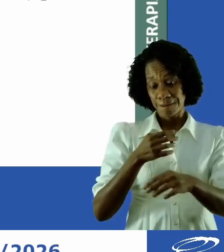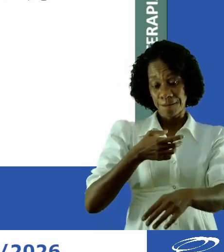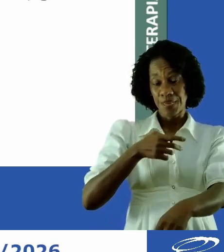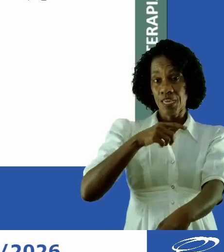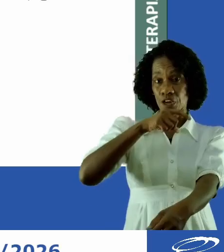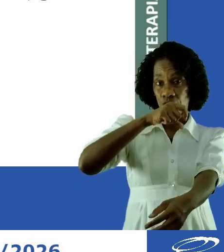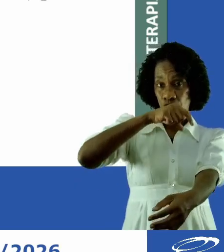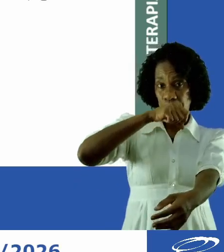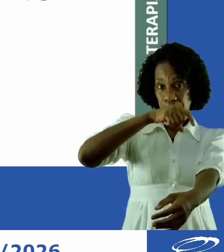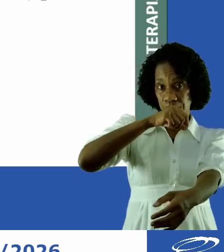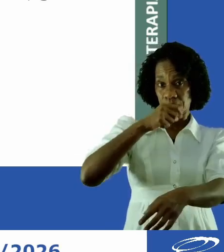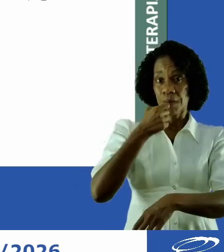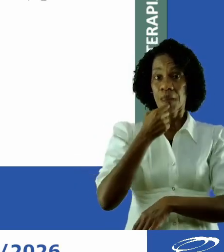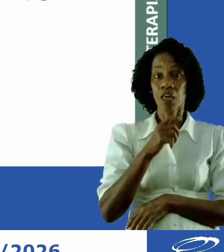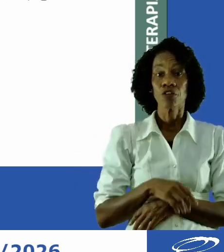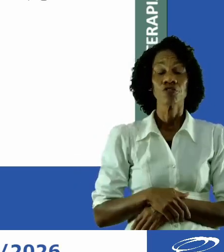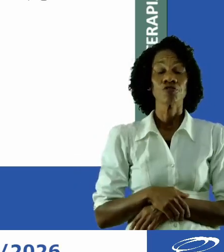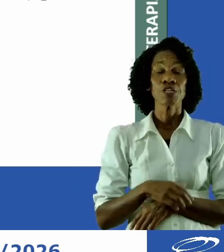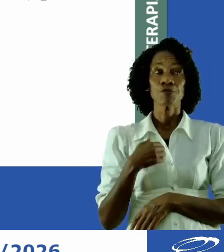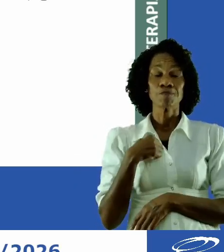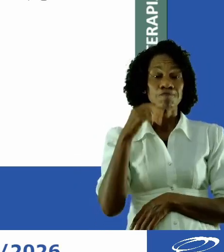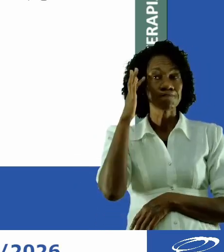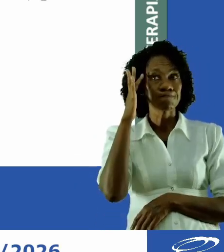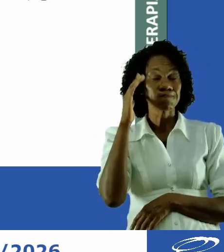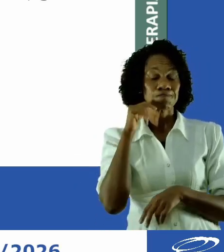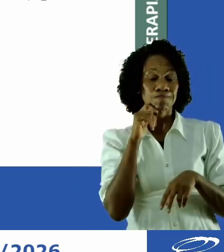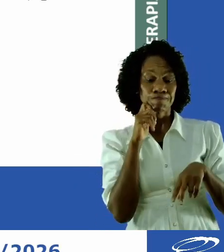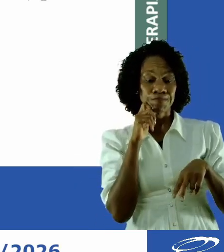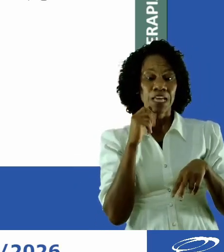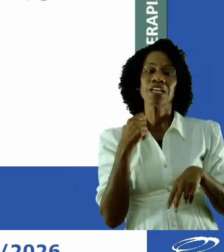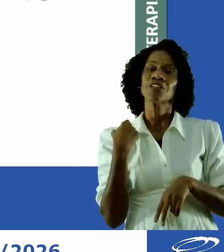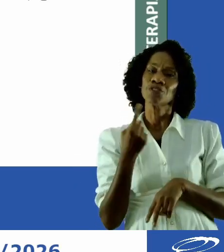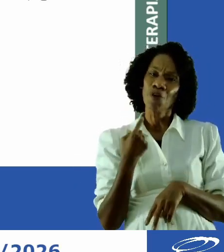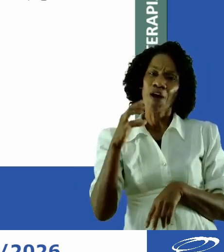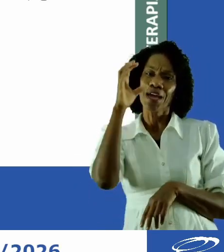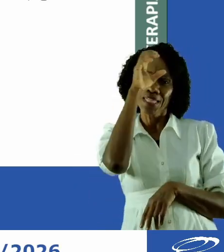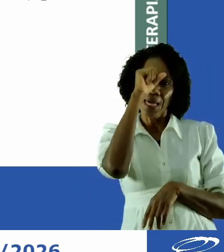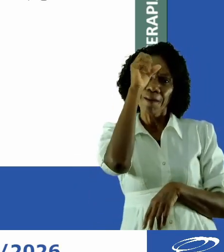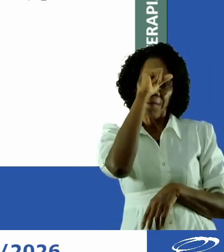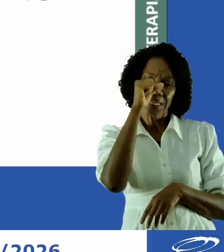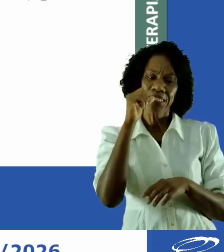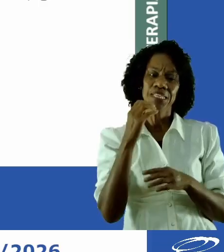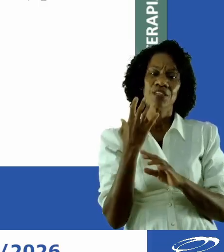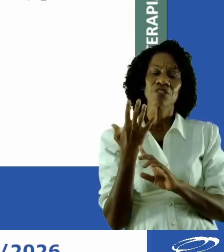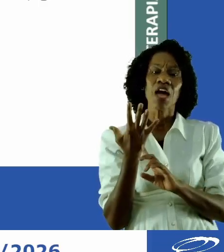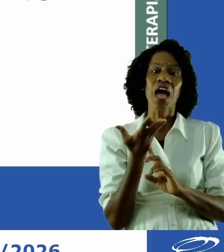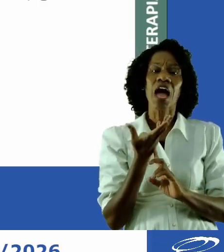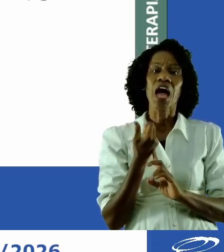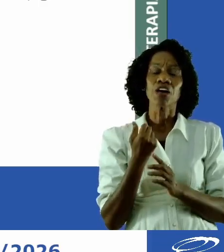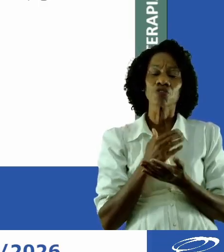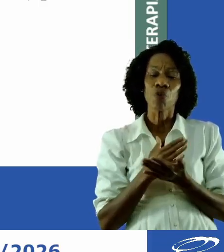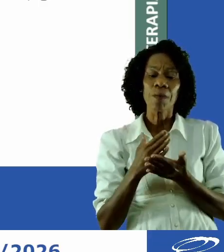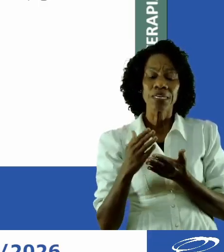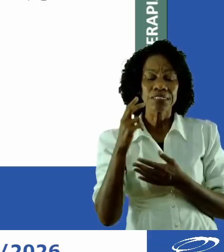no meu olhar, tem várias nuances. E ainda estamos aprendendo, e eu acho que o estado da arte começa com esse